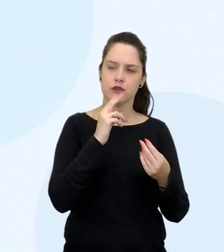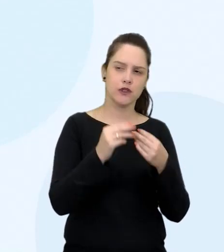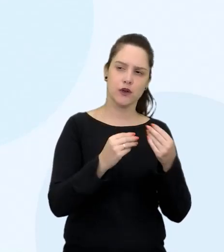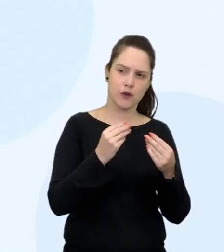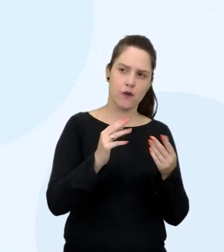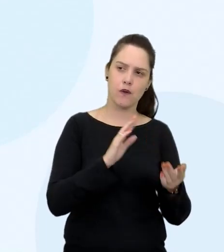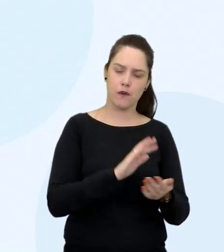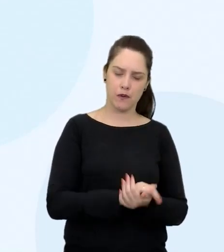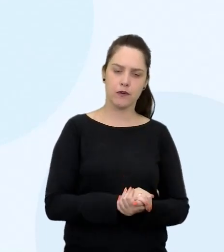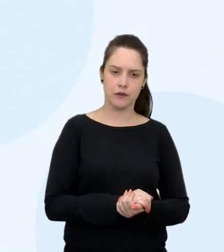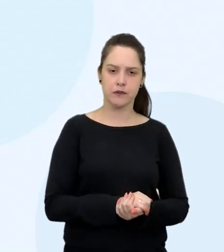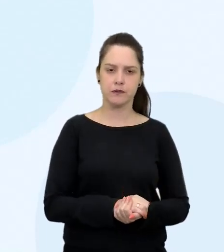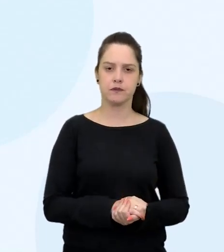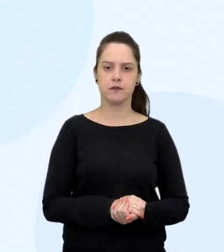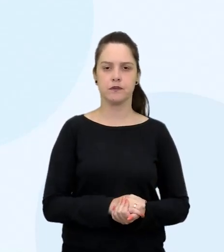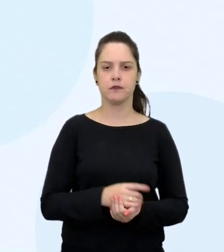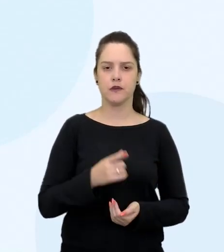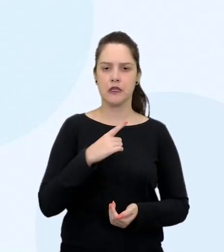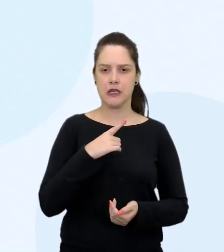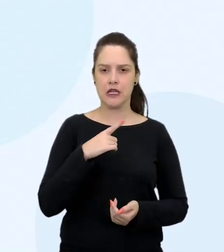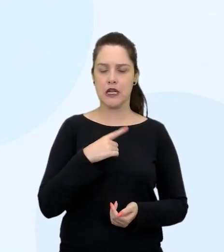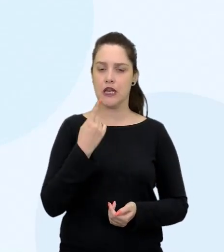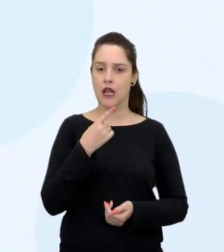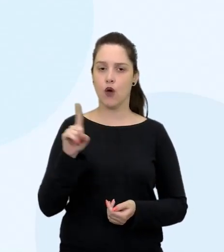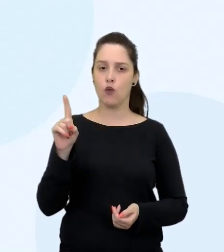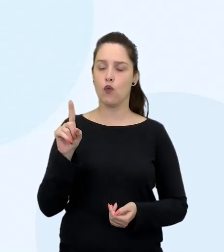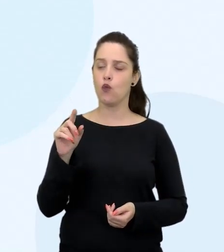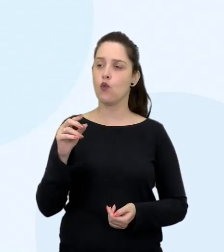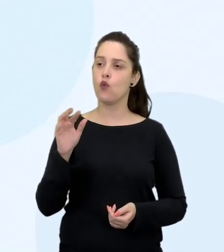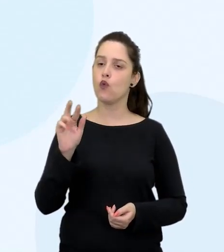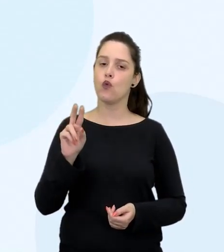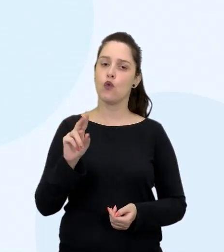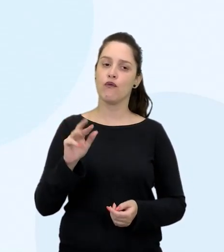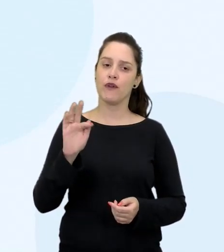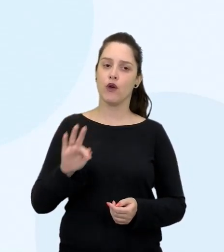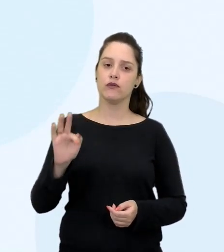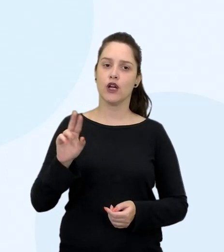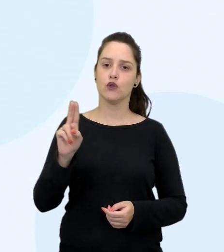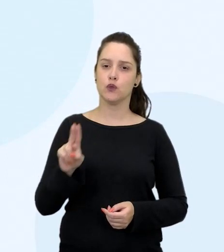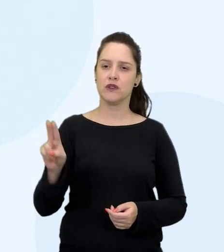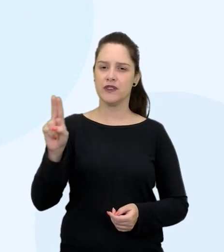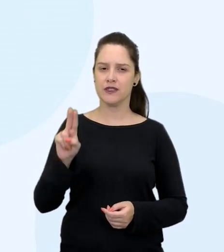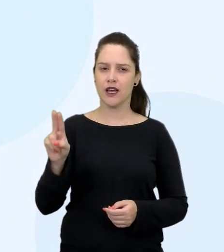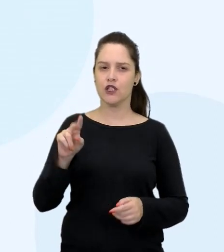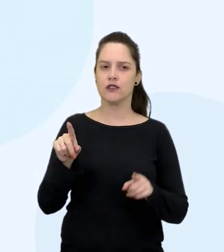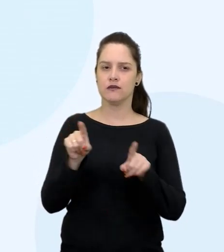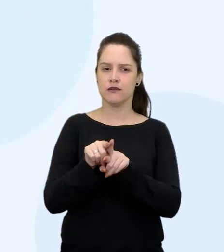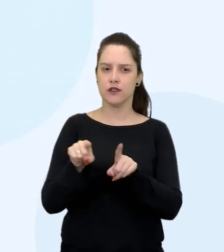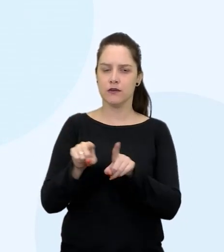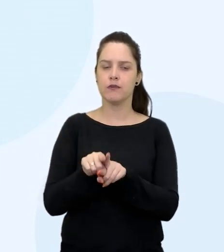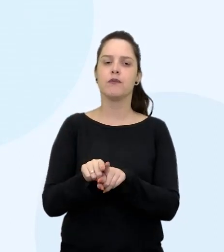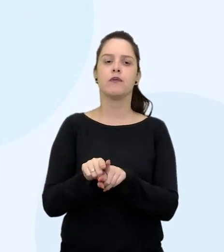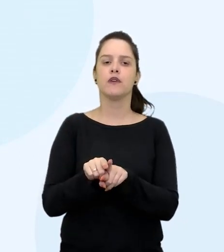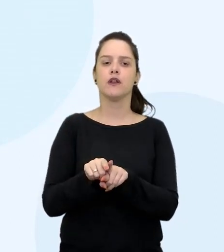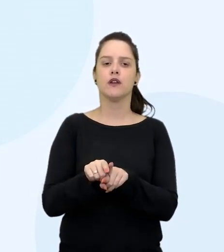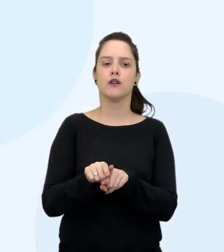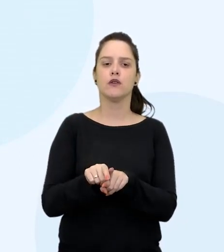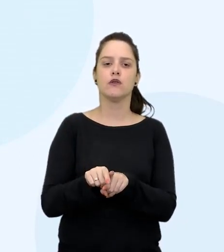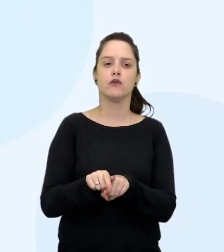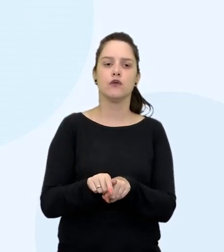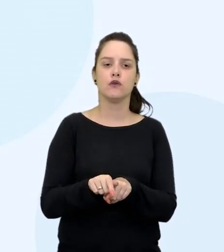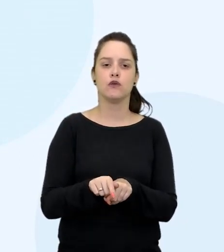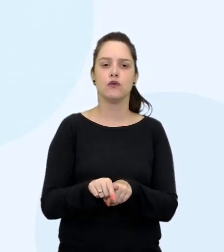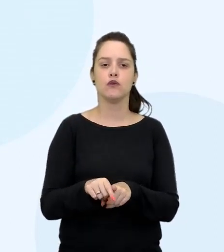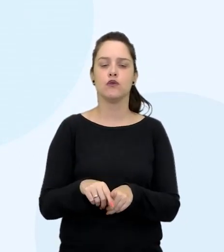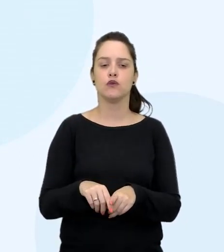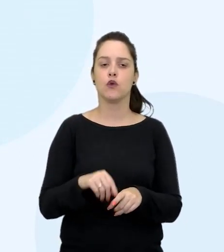uma coisa nova agora. Então aí tem o link da Universidade de Aberdeen para vocês também, né? E aí também, vamos